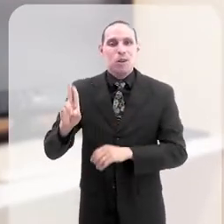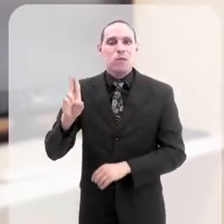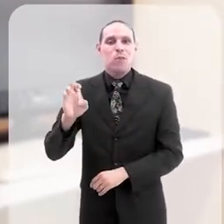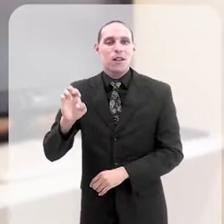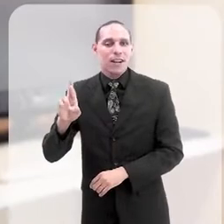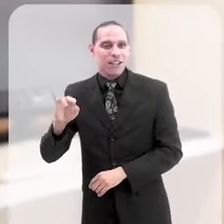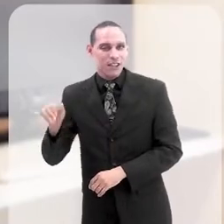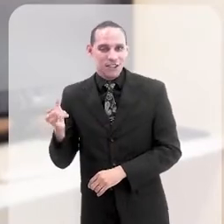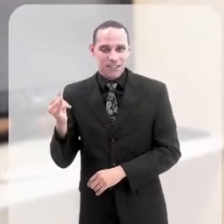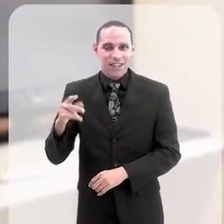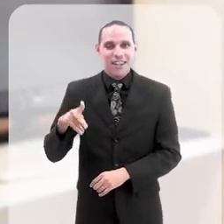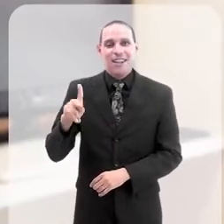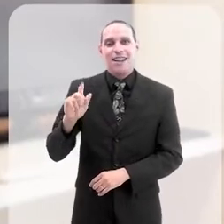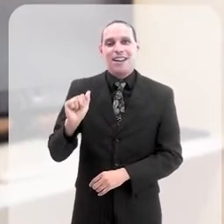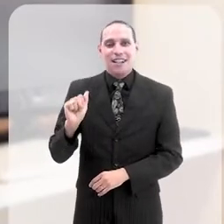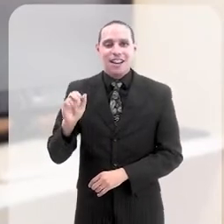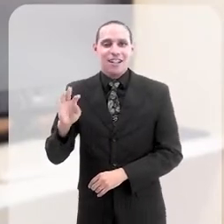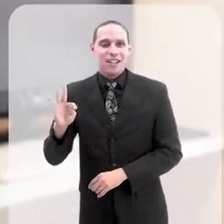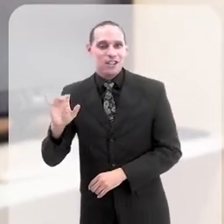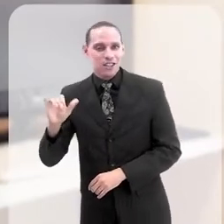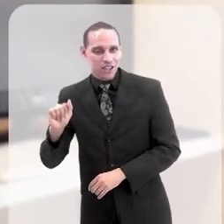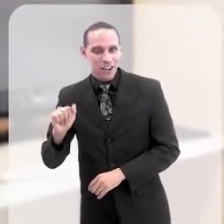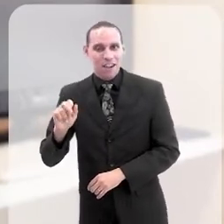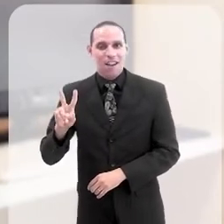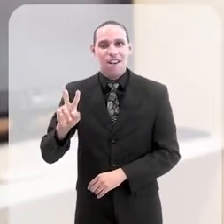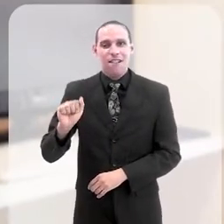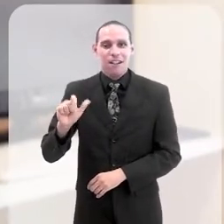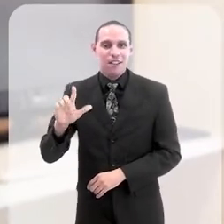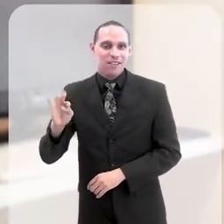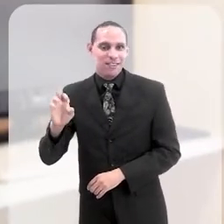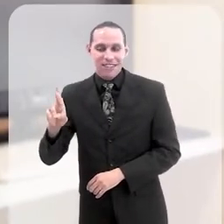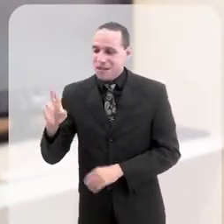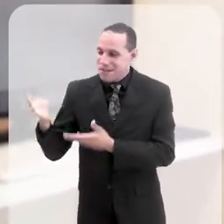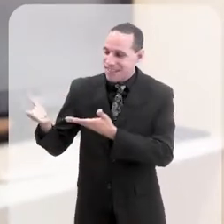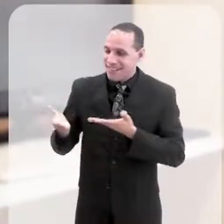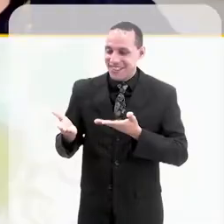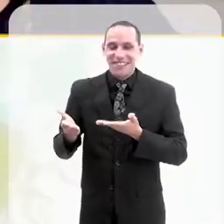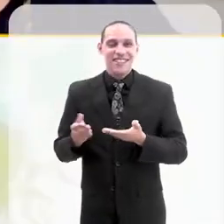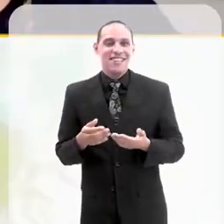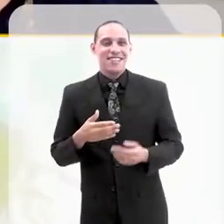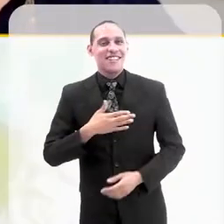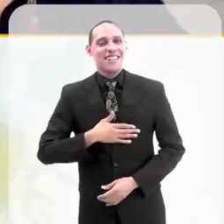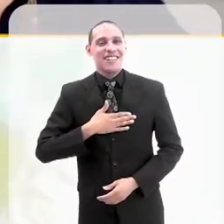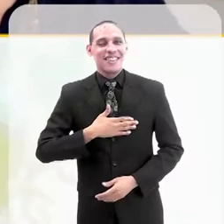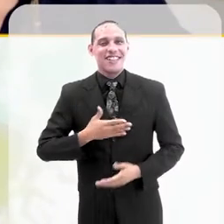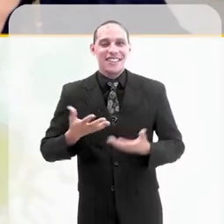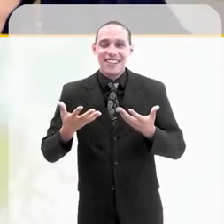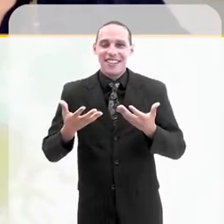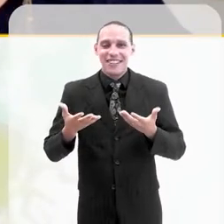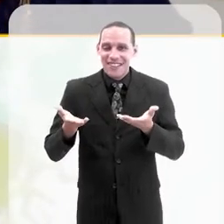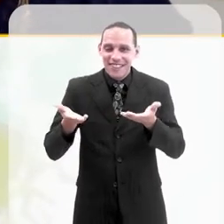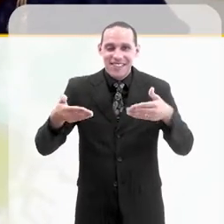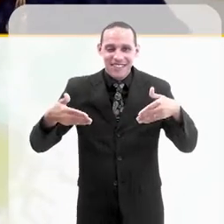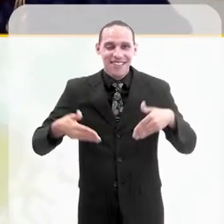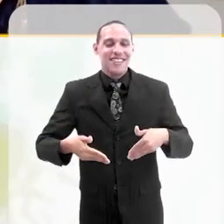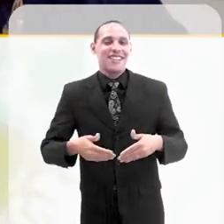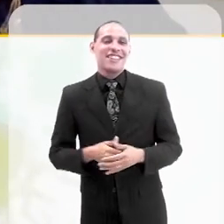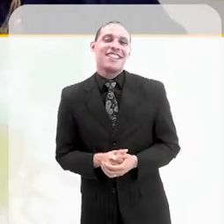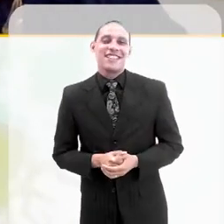Educação da UERJ, Kátia Walter. Muito bem-vinda, Kátia. Prazer receber você aqui.